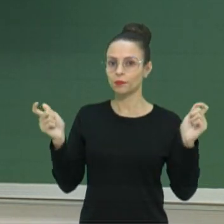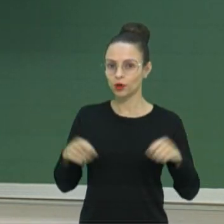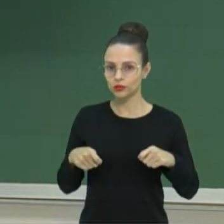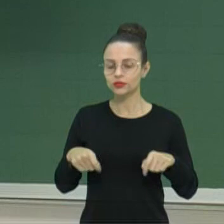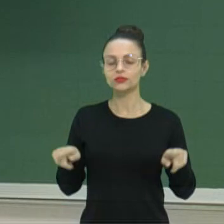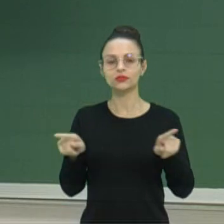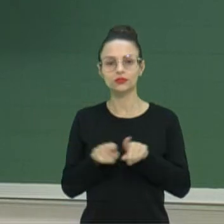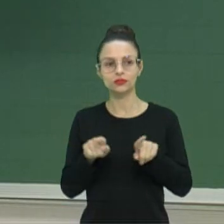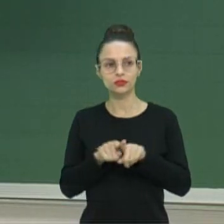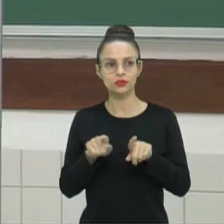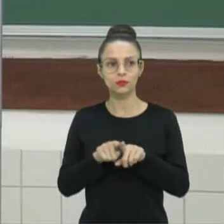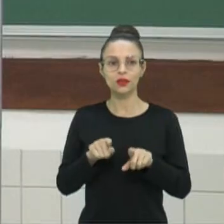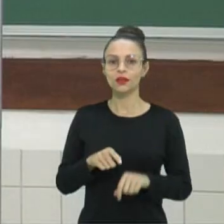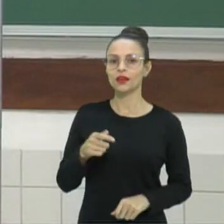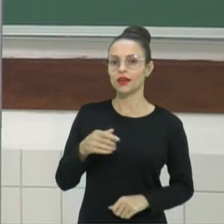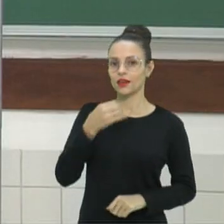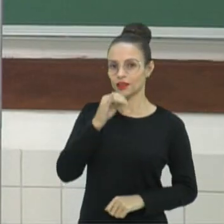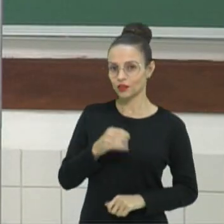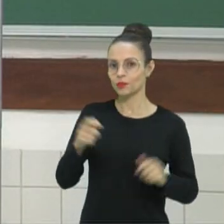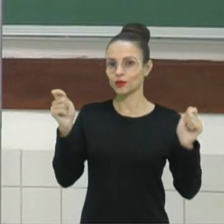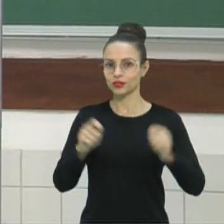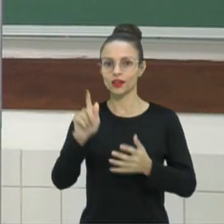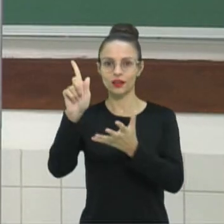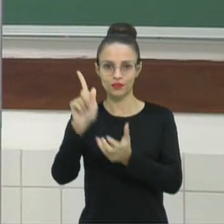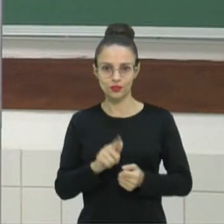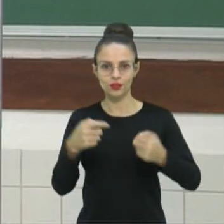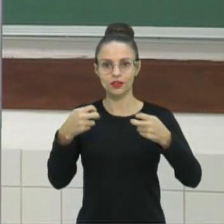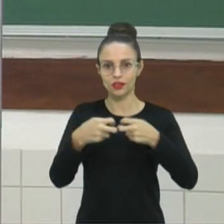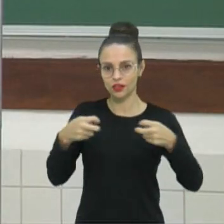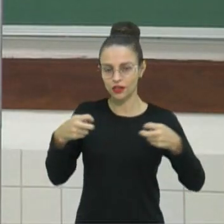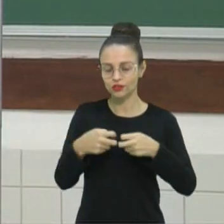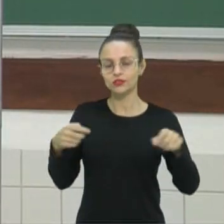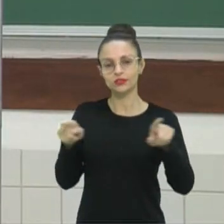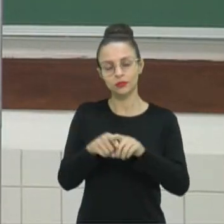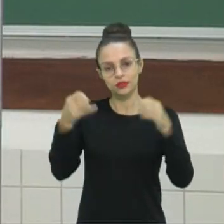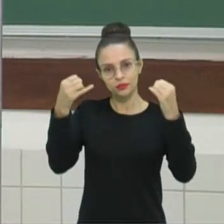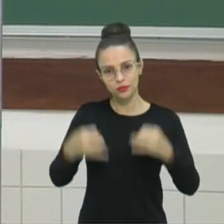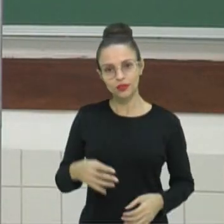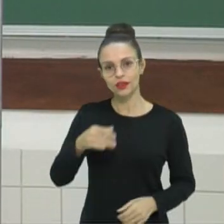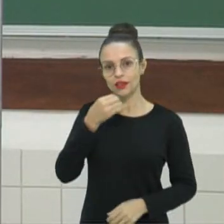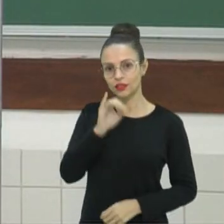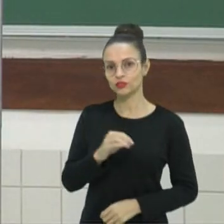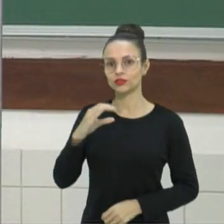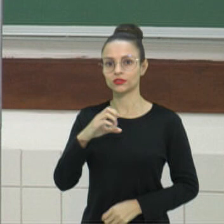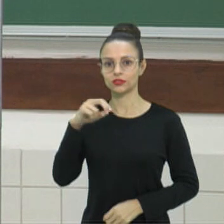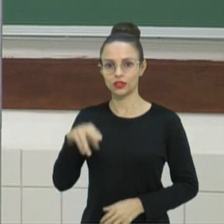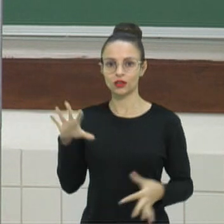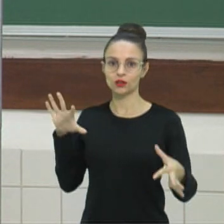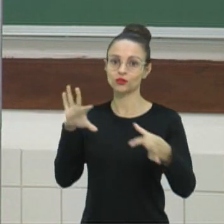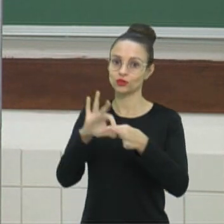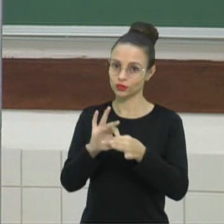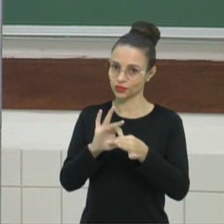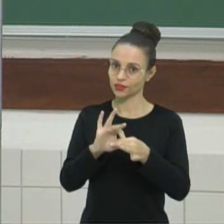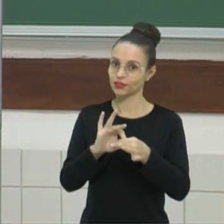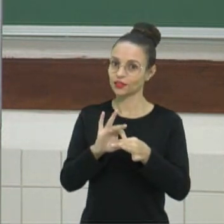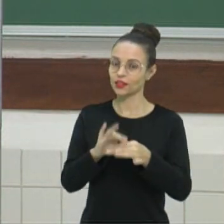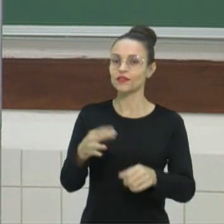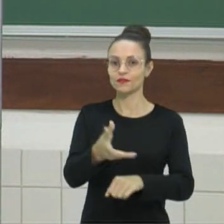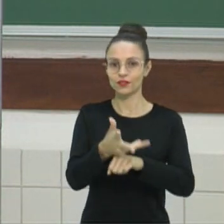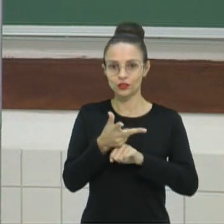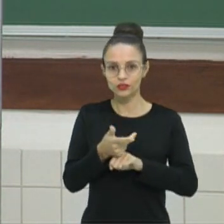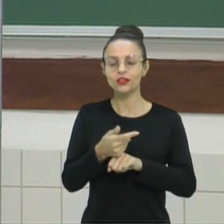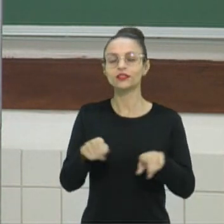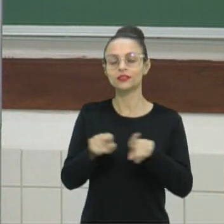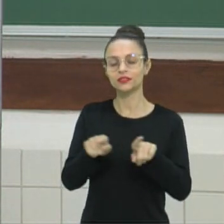potenciais, certo? Que a energia potencial gravitacional é energia elástica. Nós falamos sobre energia cinética, energia associada à